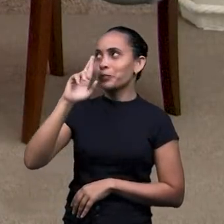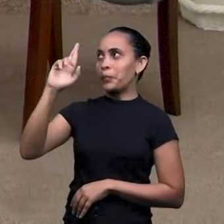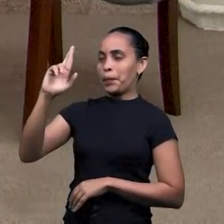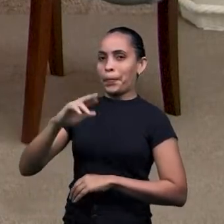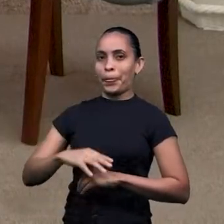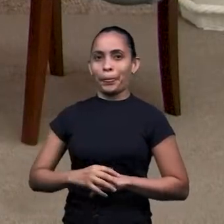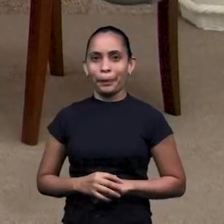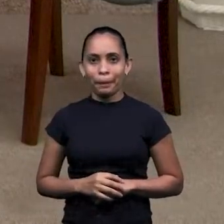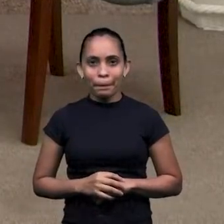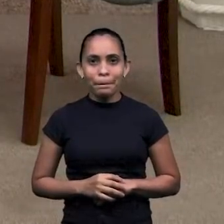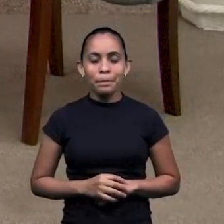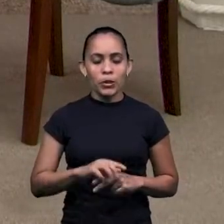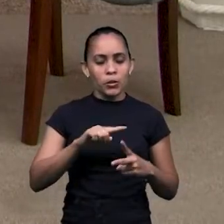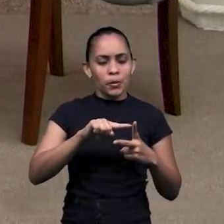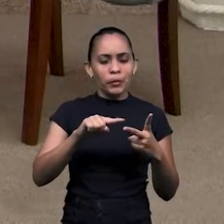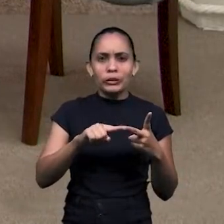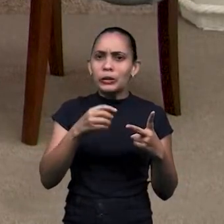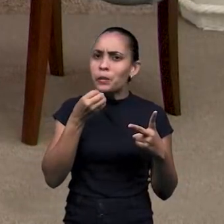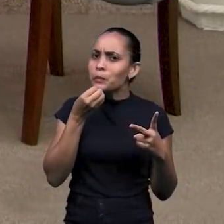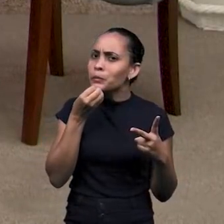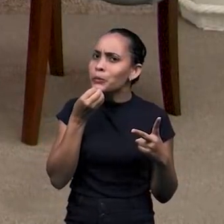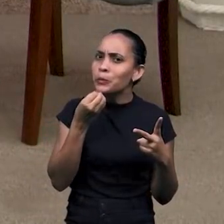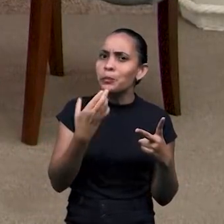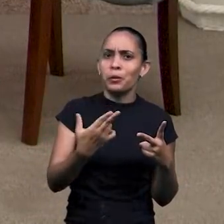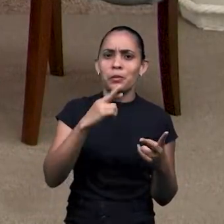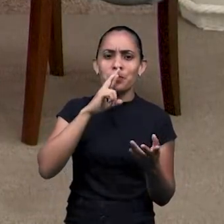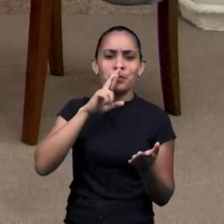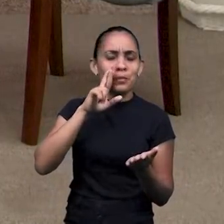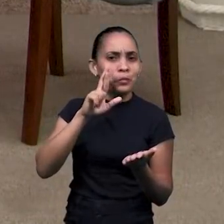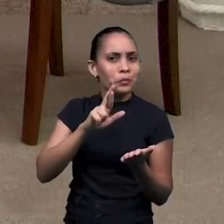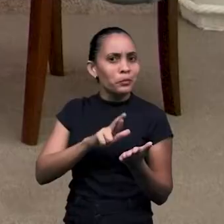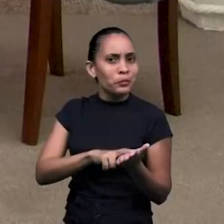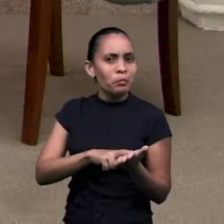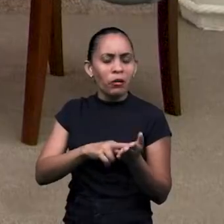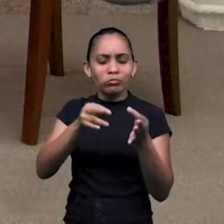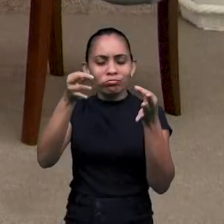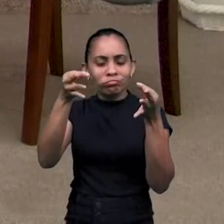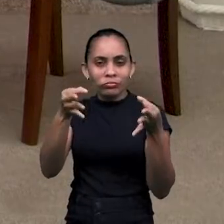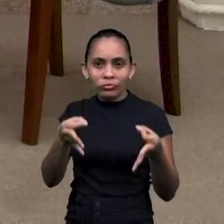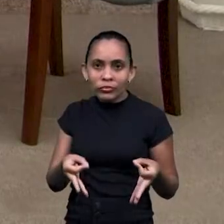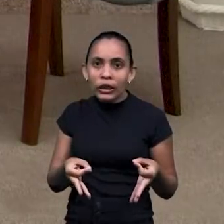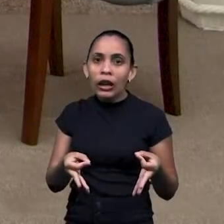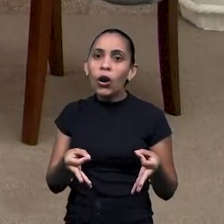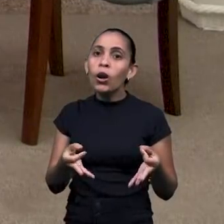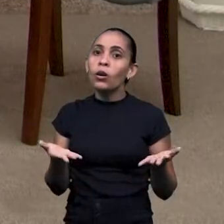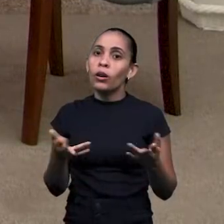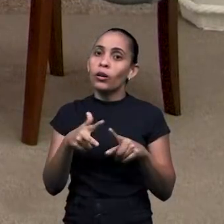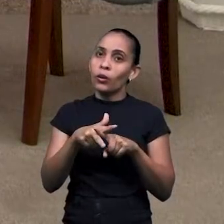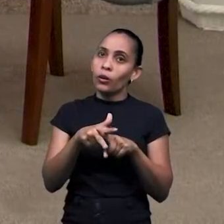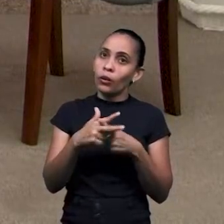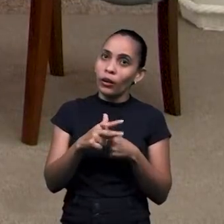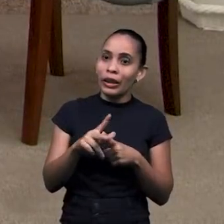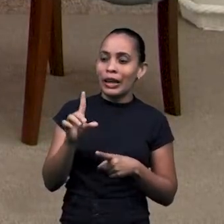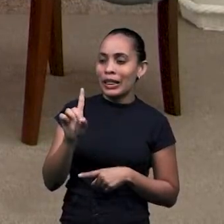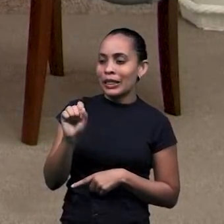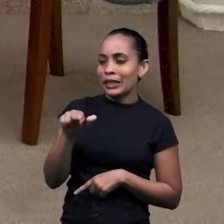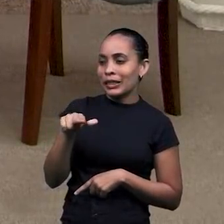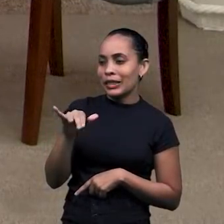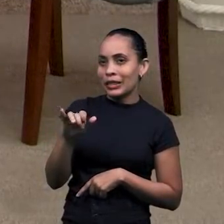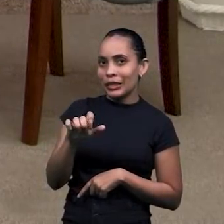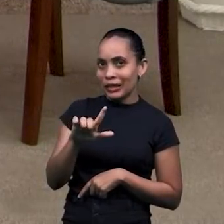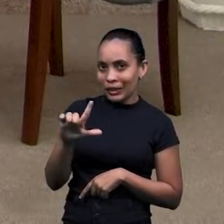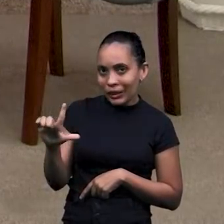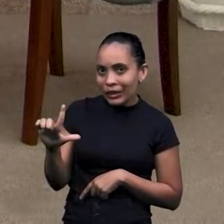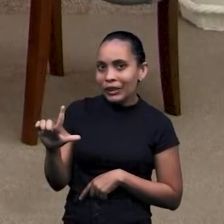irmãos. 2 participações muito boas, respostas muito completas. Só uma correção que eu faço, eu falei do Daniel Nogueira, João